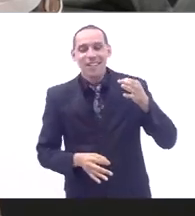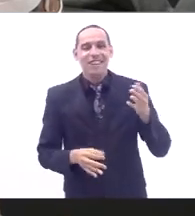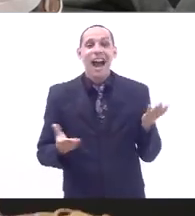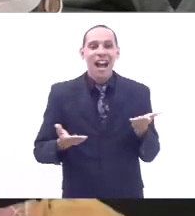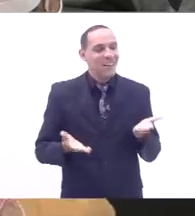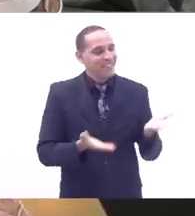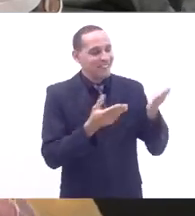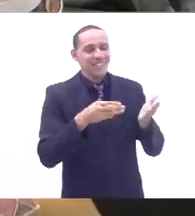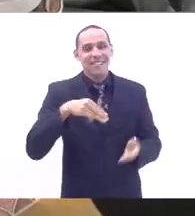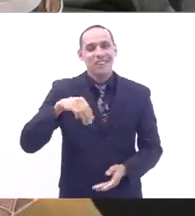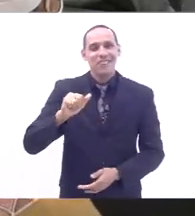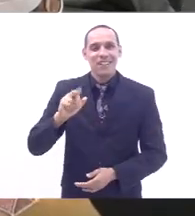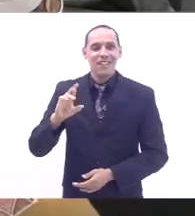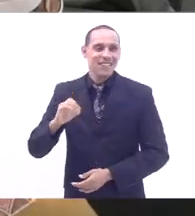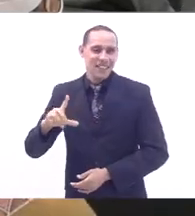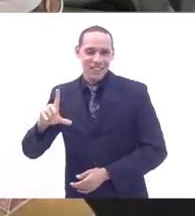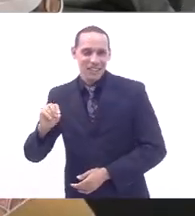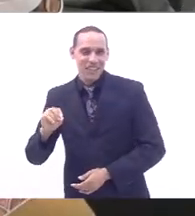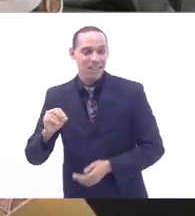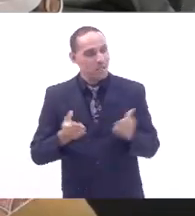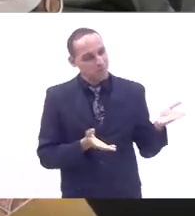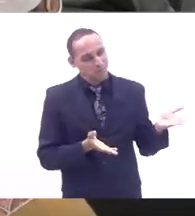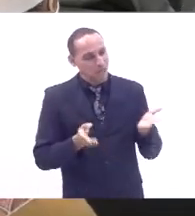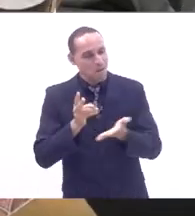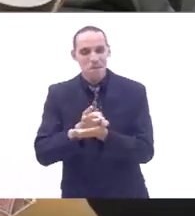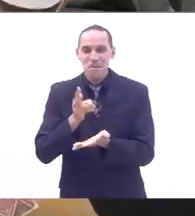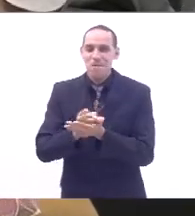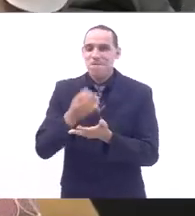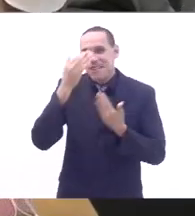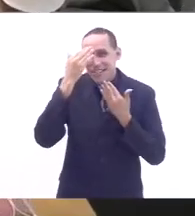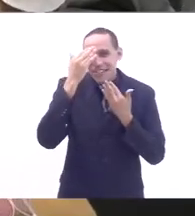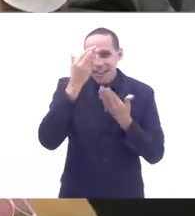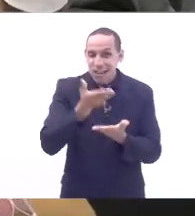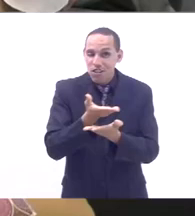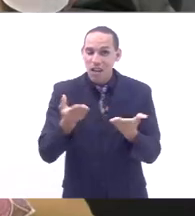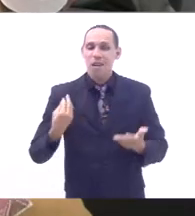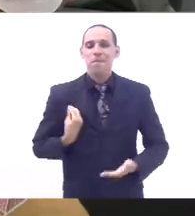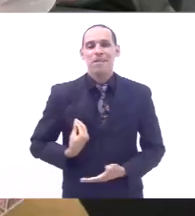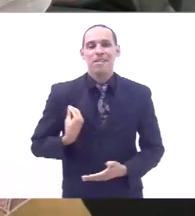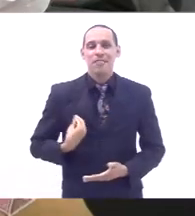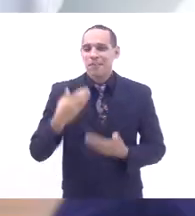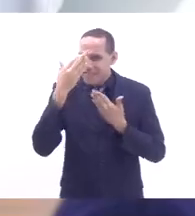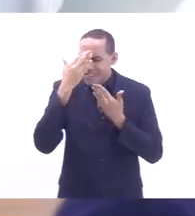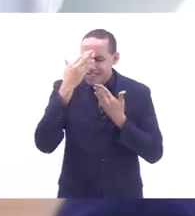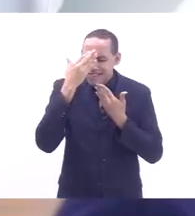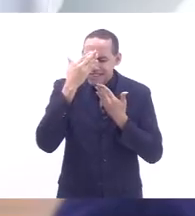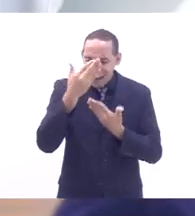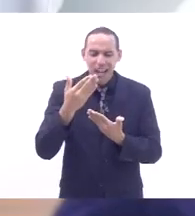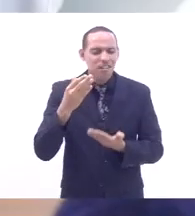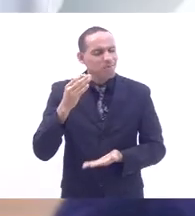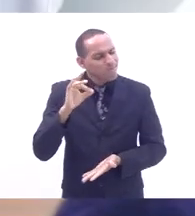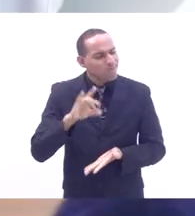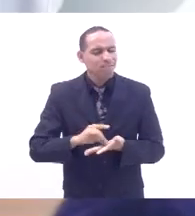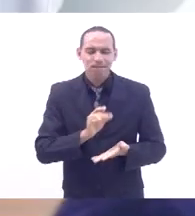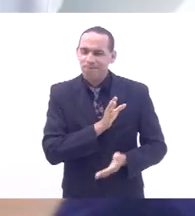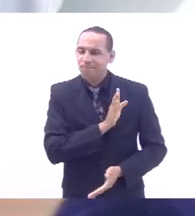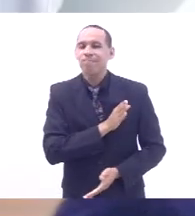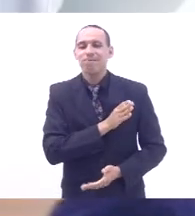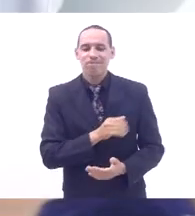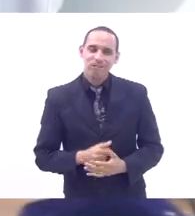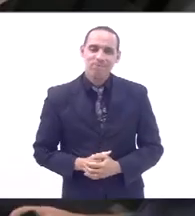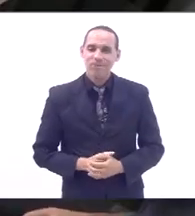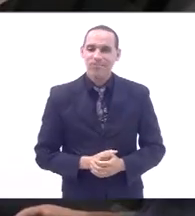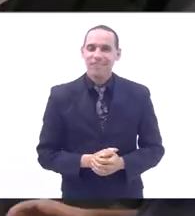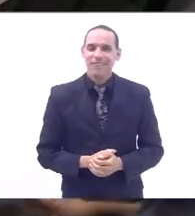agora para dar continuidade, para a gente falar aí, tá? Obrigado aí pela presença aos senhores, obrigado muito mesmo, de coração, tá bom?